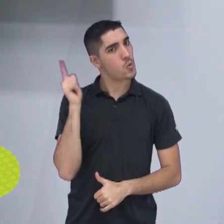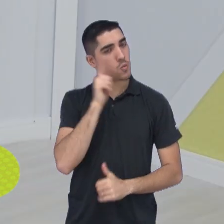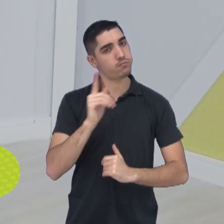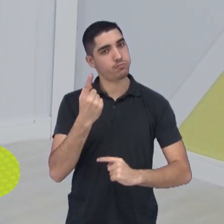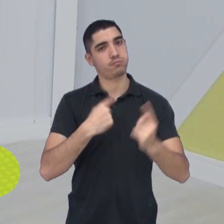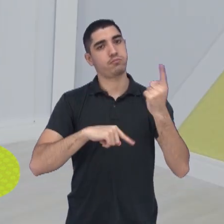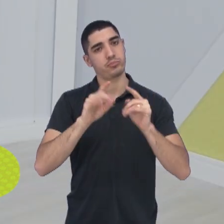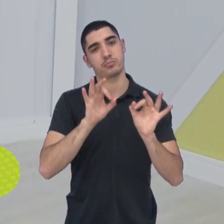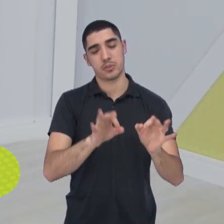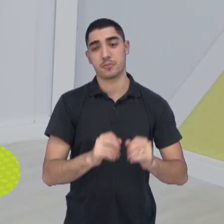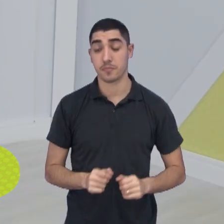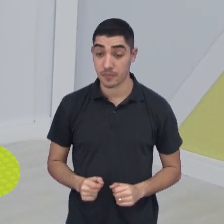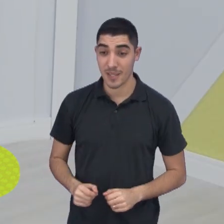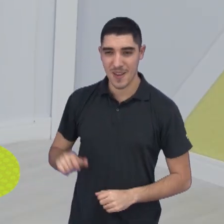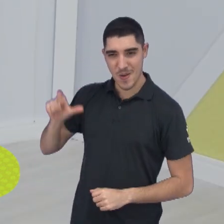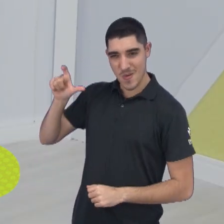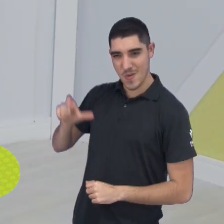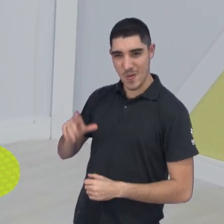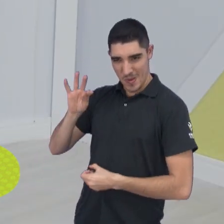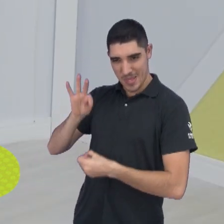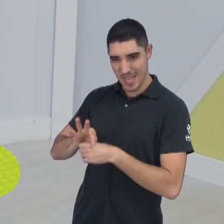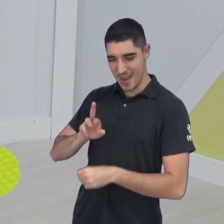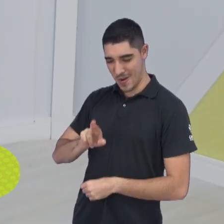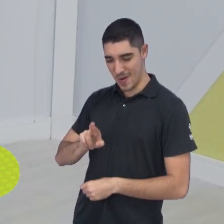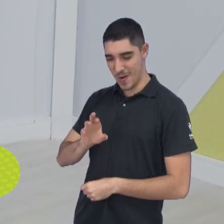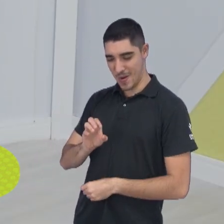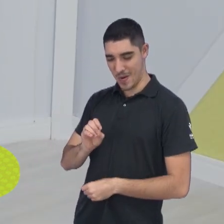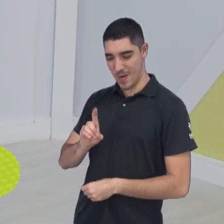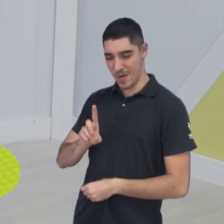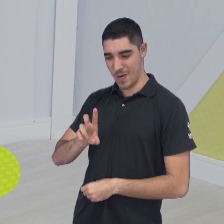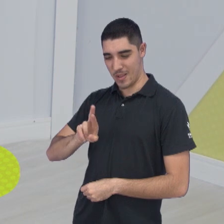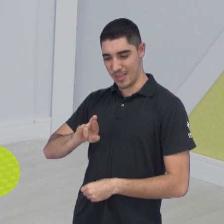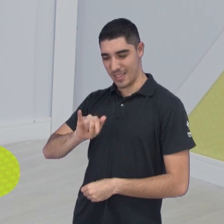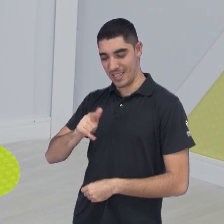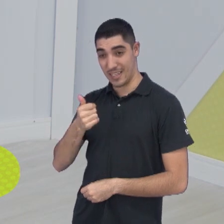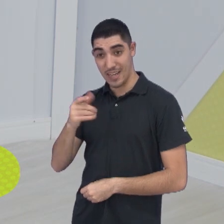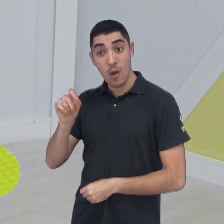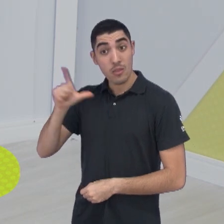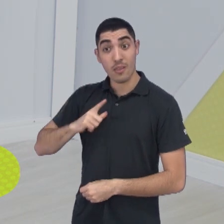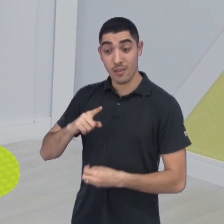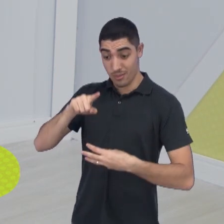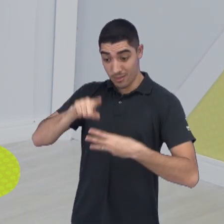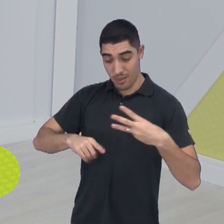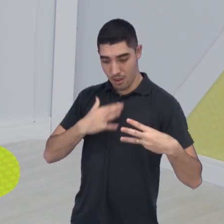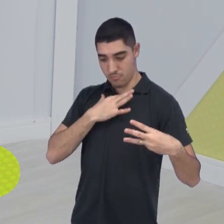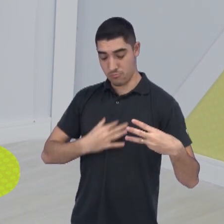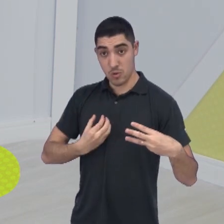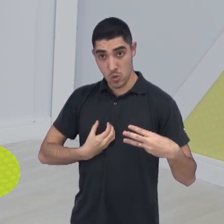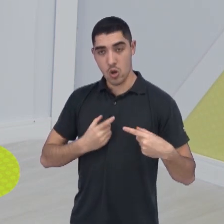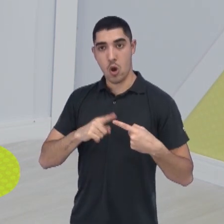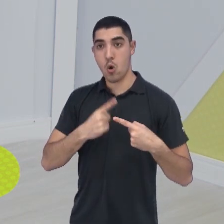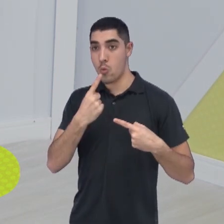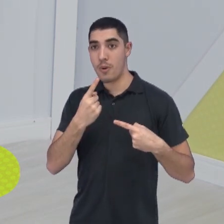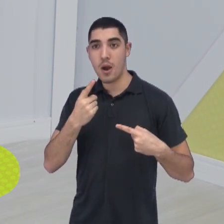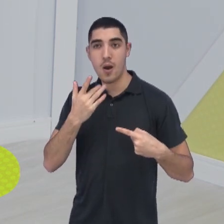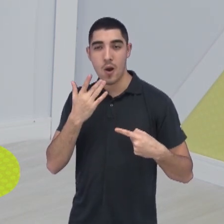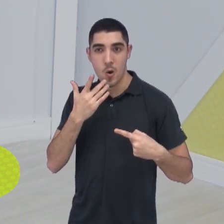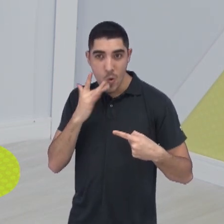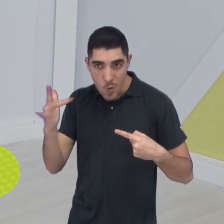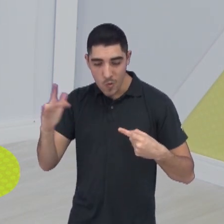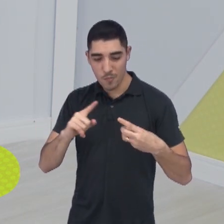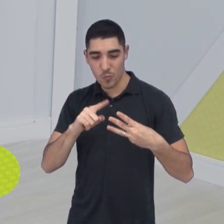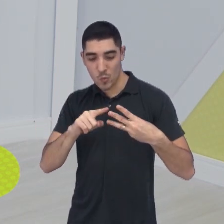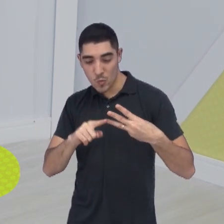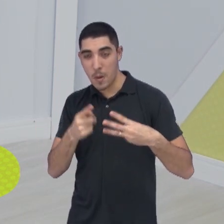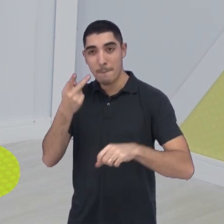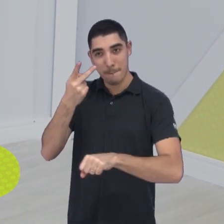pontuar. E o Rodrigão, a figura, hein? Tem 3 medalhas olímpicas, uma de ouro, 2 de prata, e começando aí o